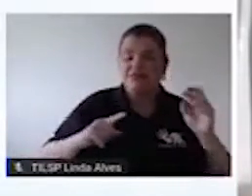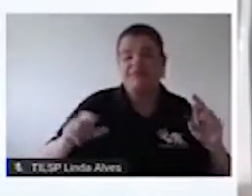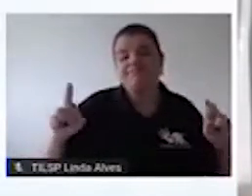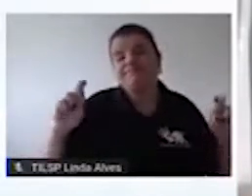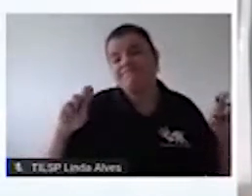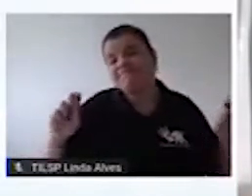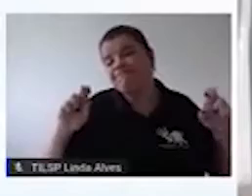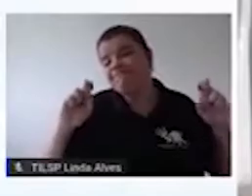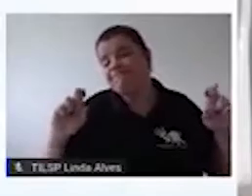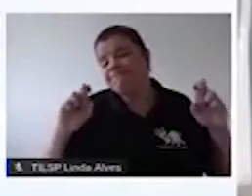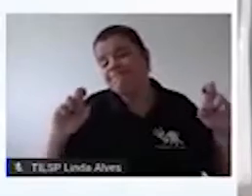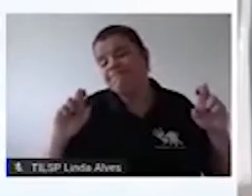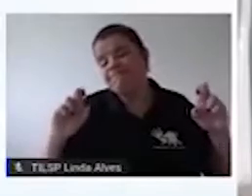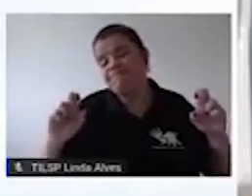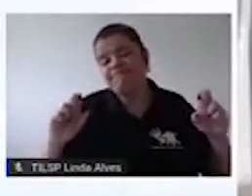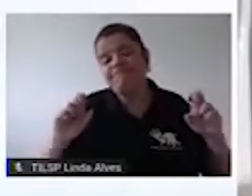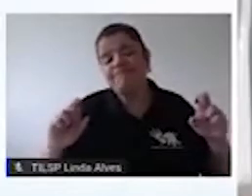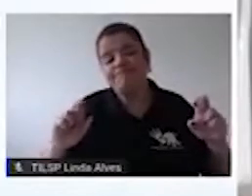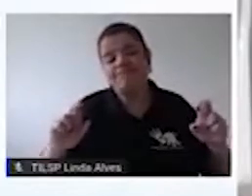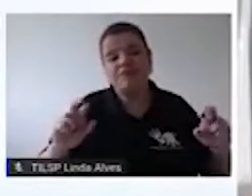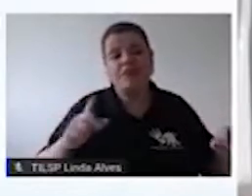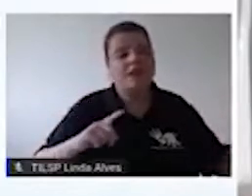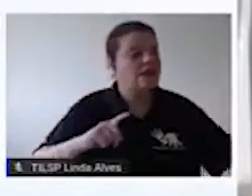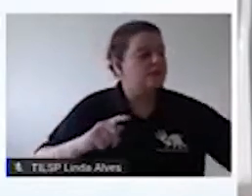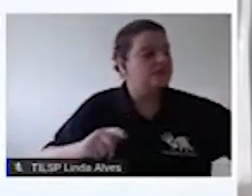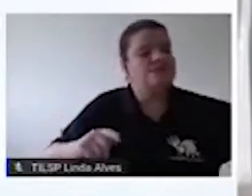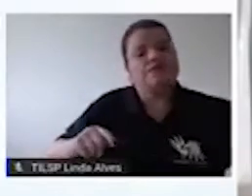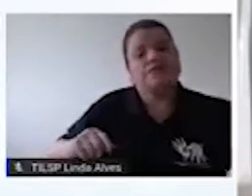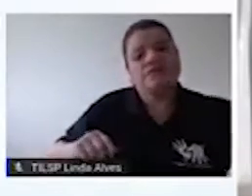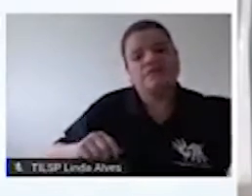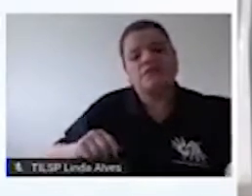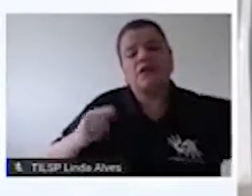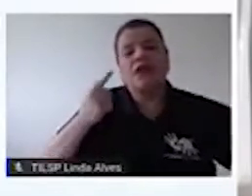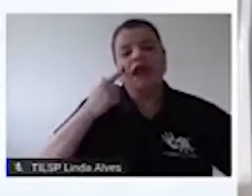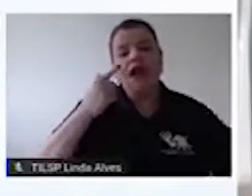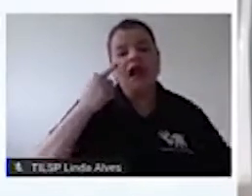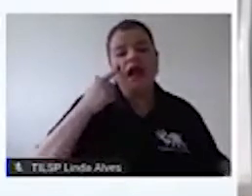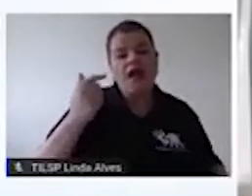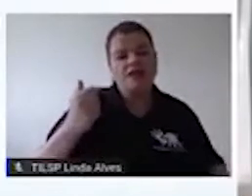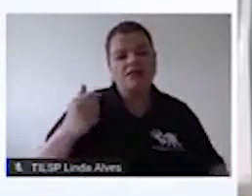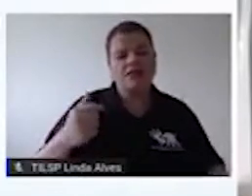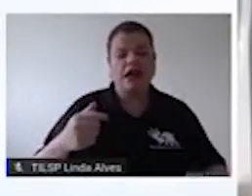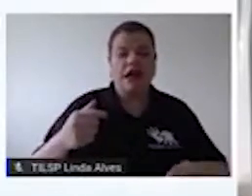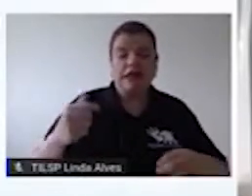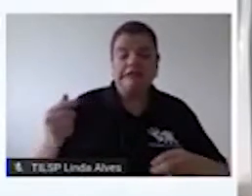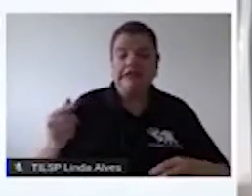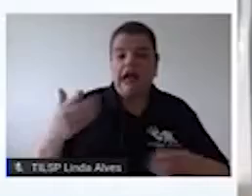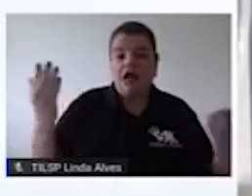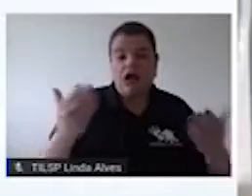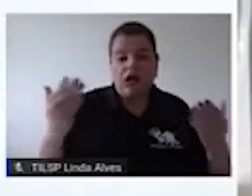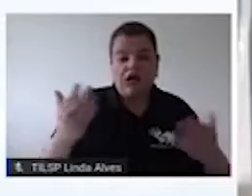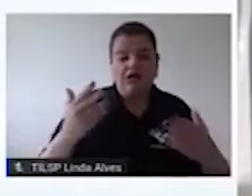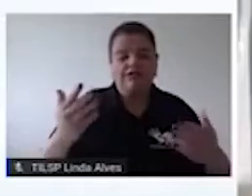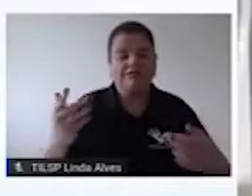Mônica, que essa onda que veio para o Brasil junto com o governo